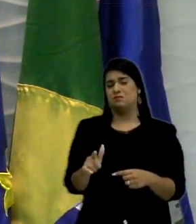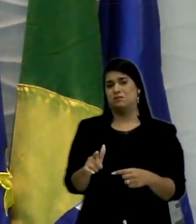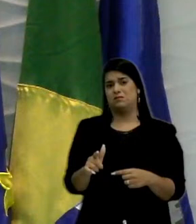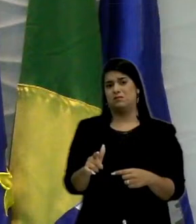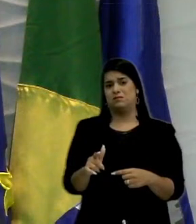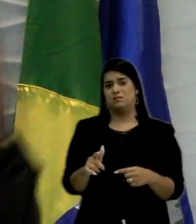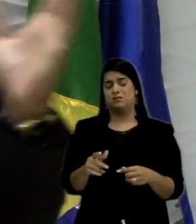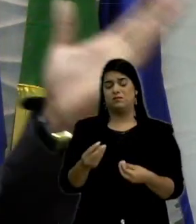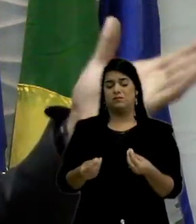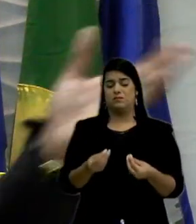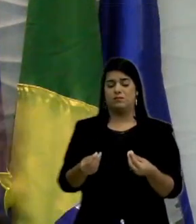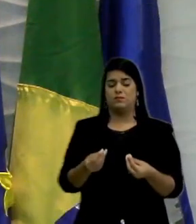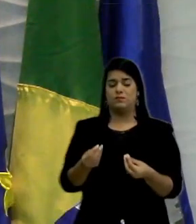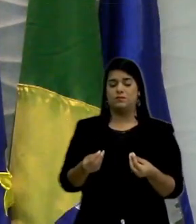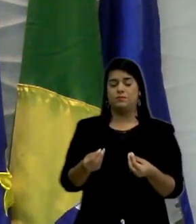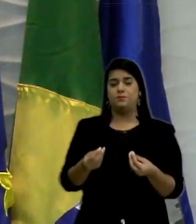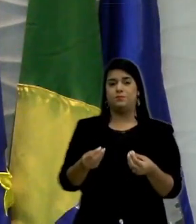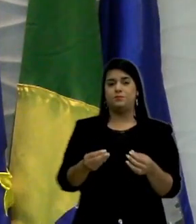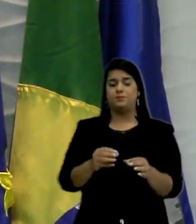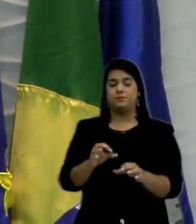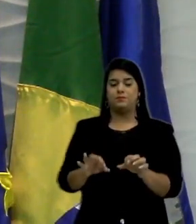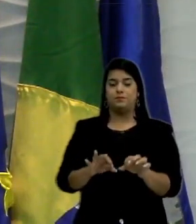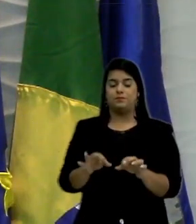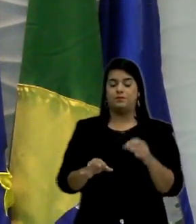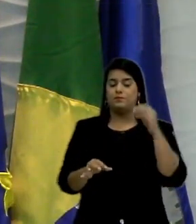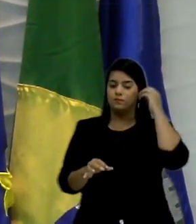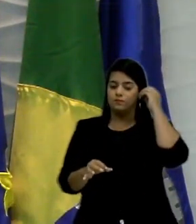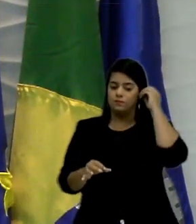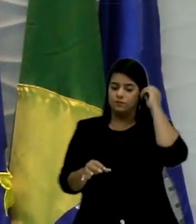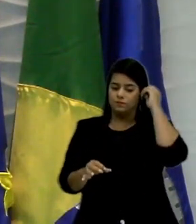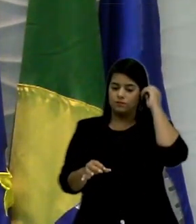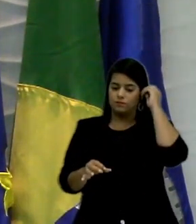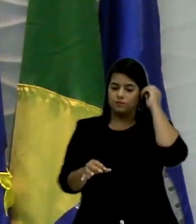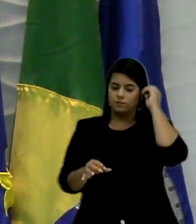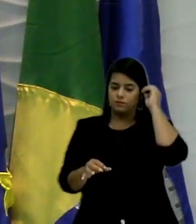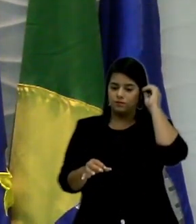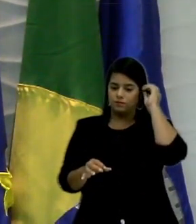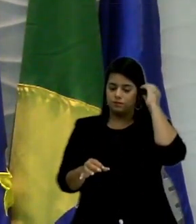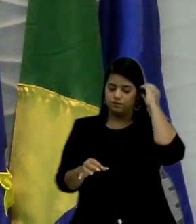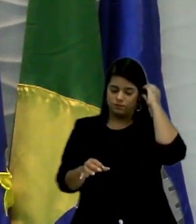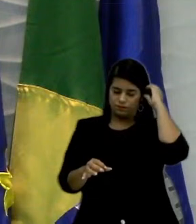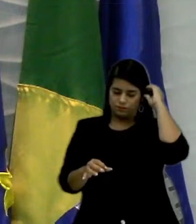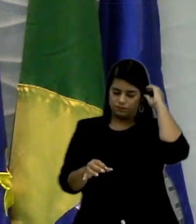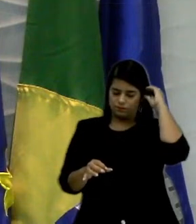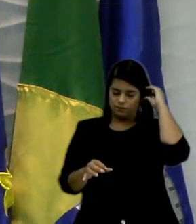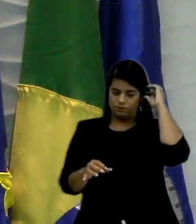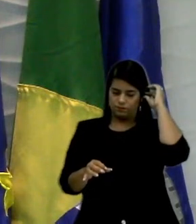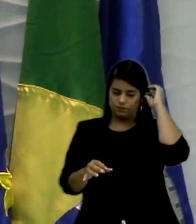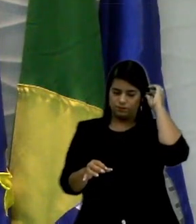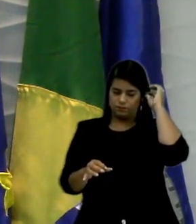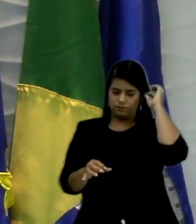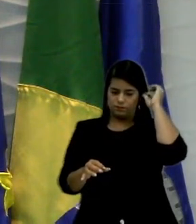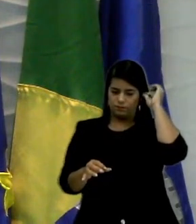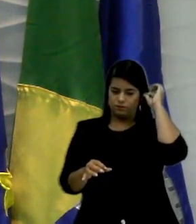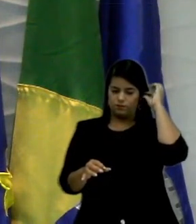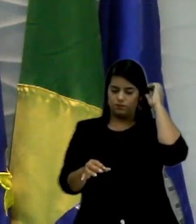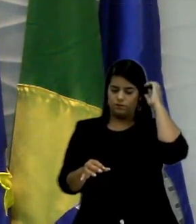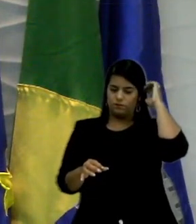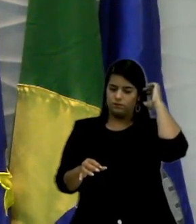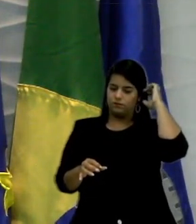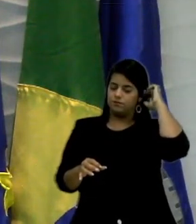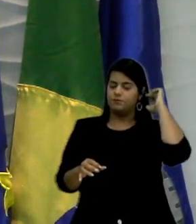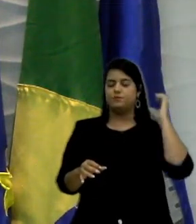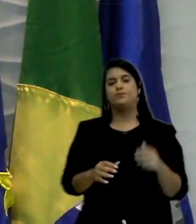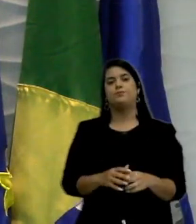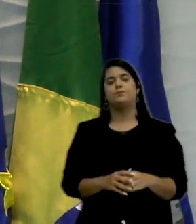Eu acredito no diretor de transporte em Paulo, que disse que há dificuldade, mas já que não encontra uma peça,